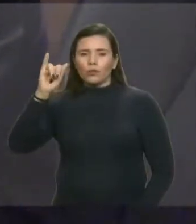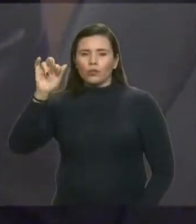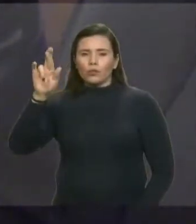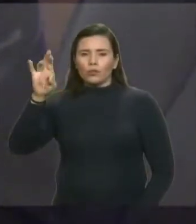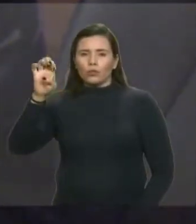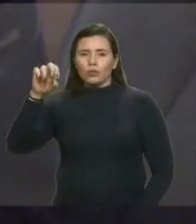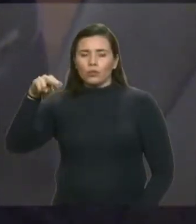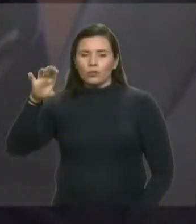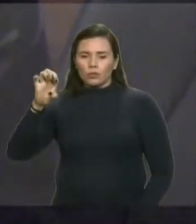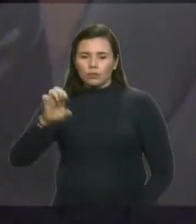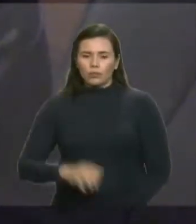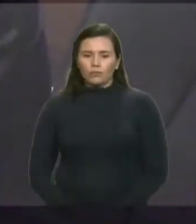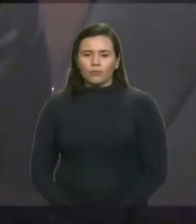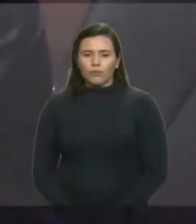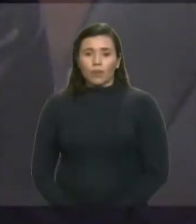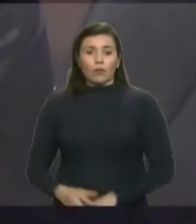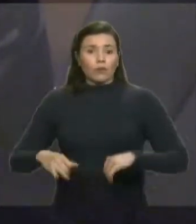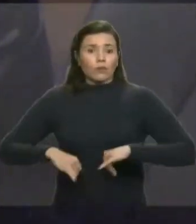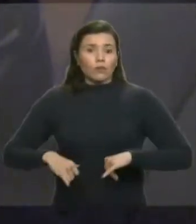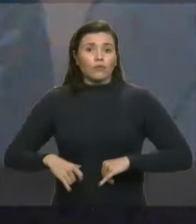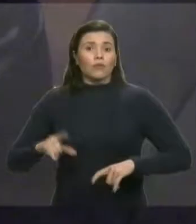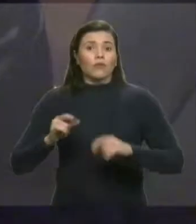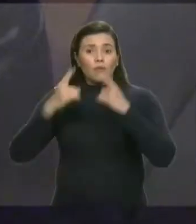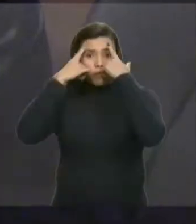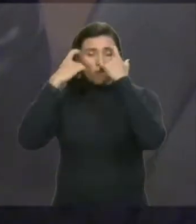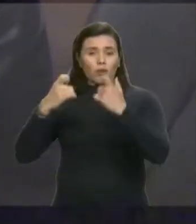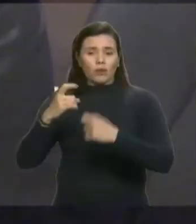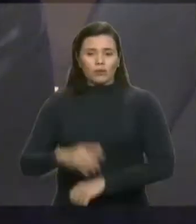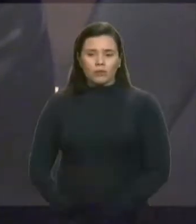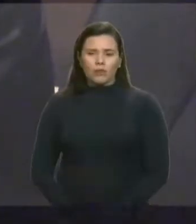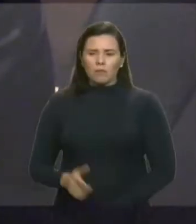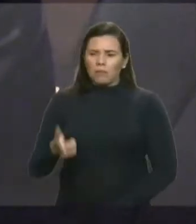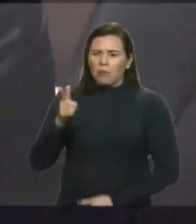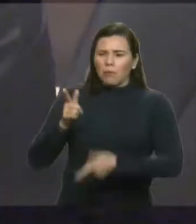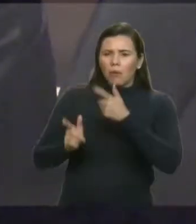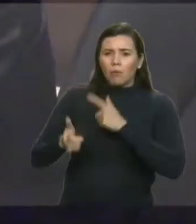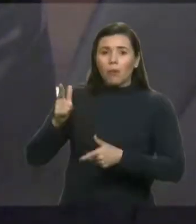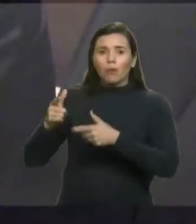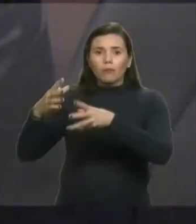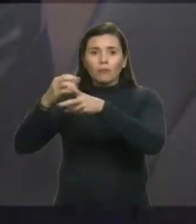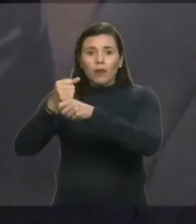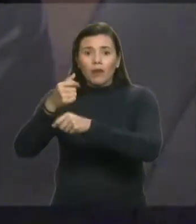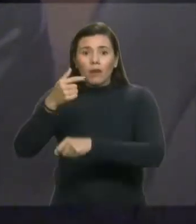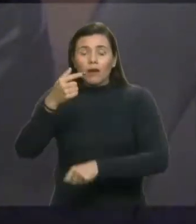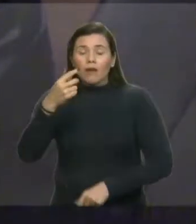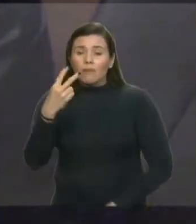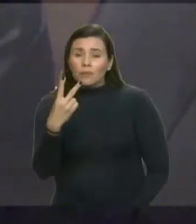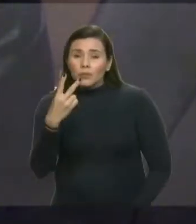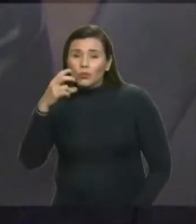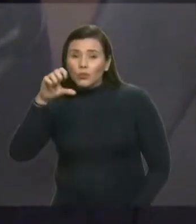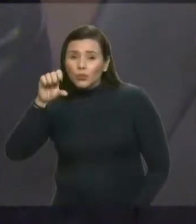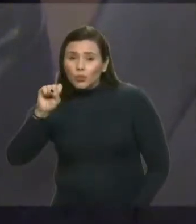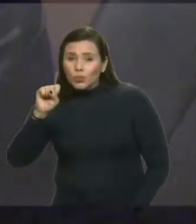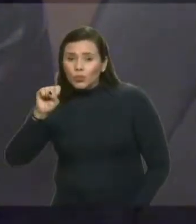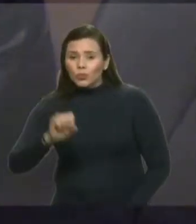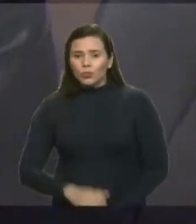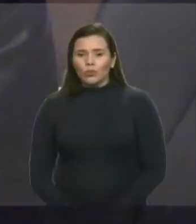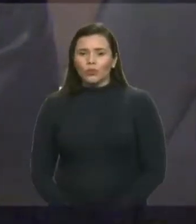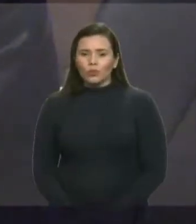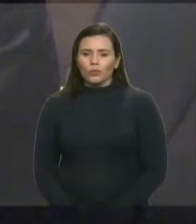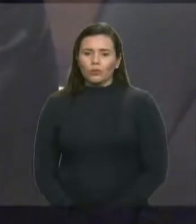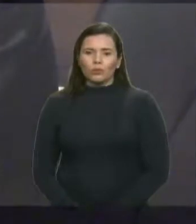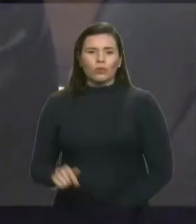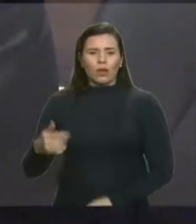em Serrano do Maranhão com 28 tiros de espingarda lá nos muros,